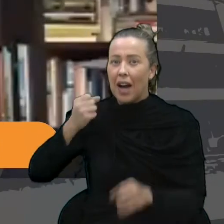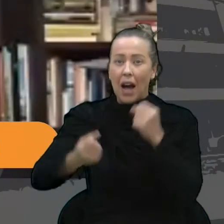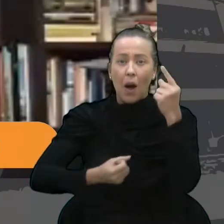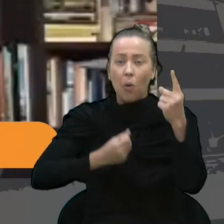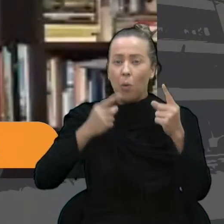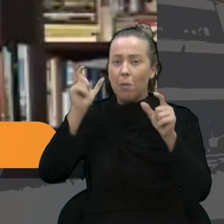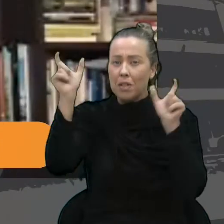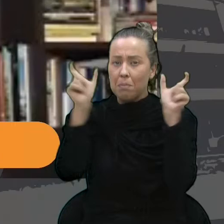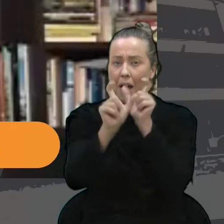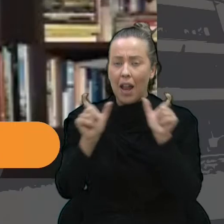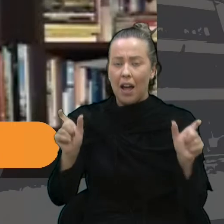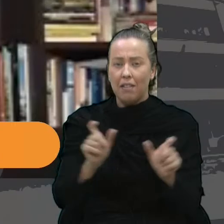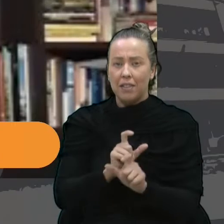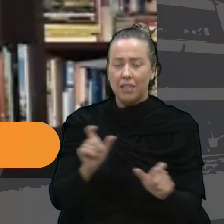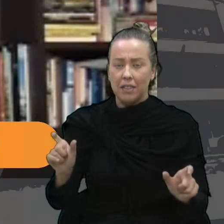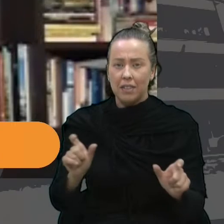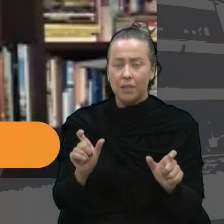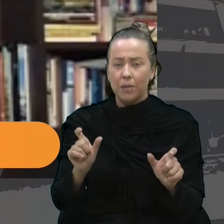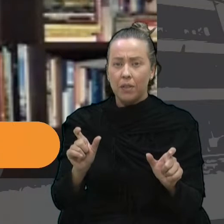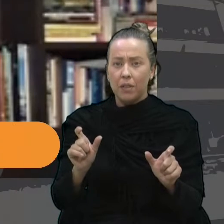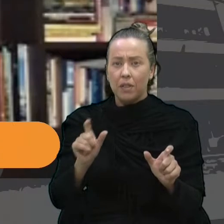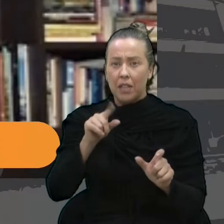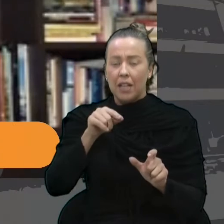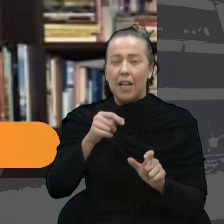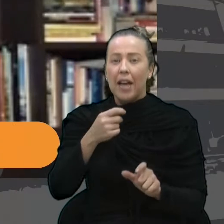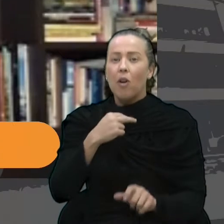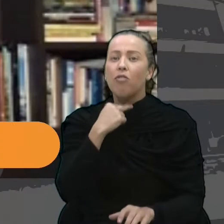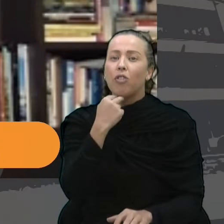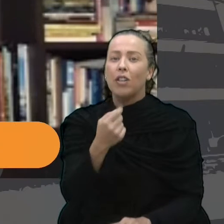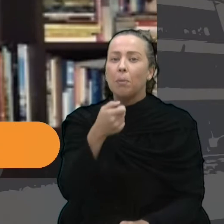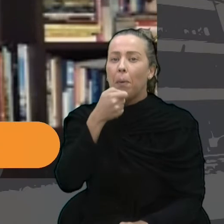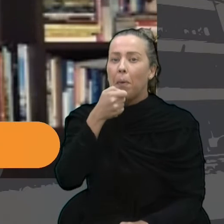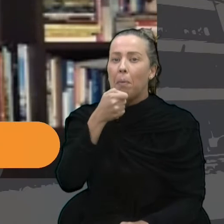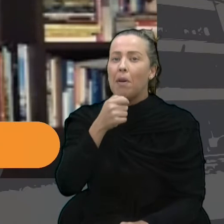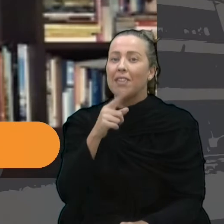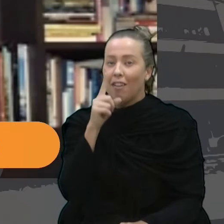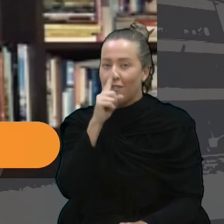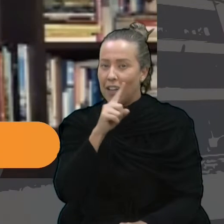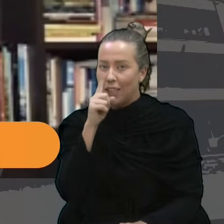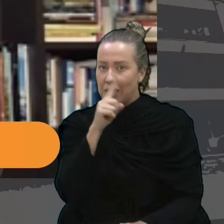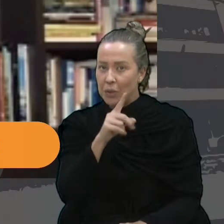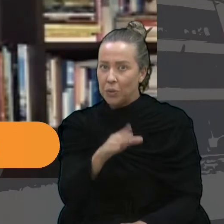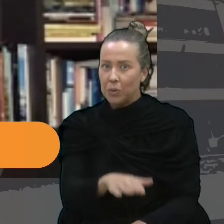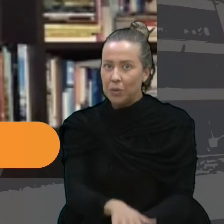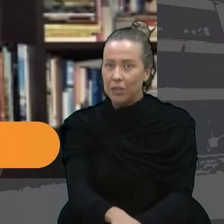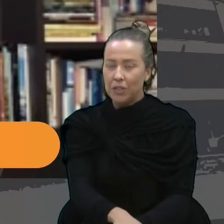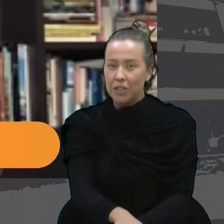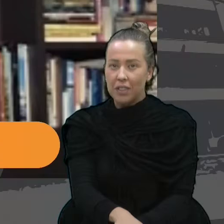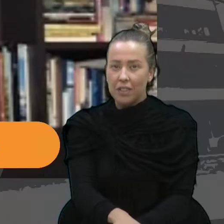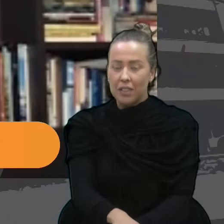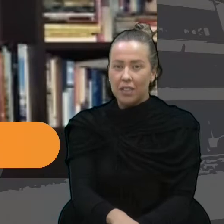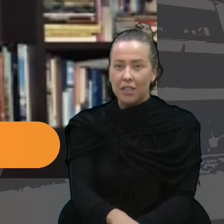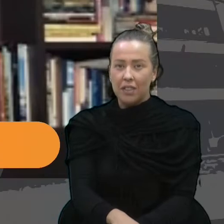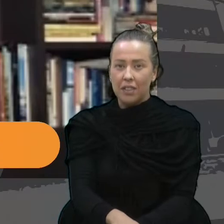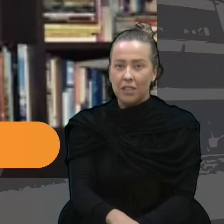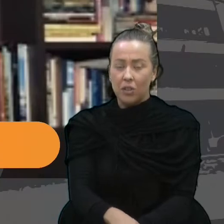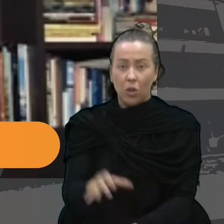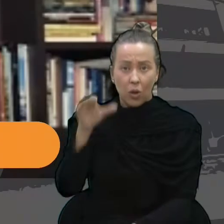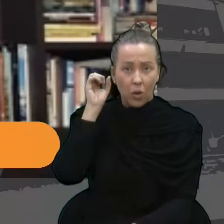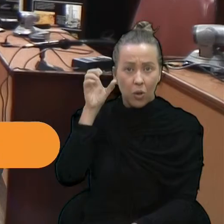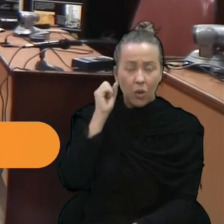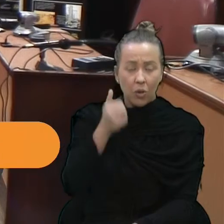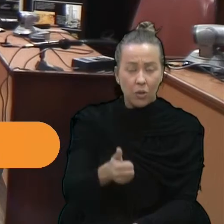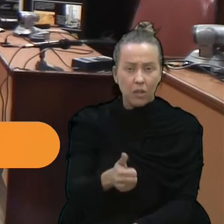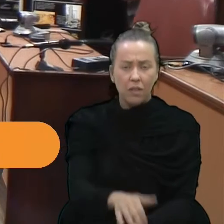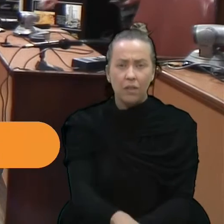Espera aí que a gente repete, espera aí. Acho que é o nosso microfone que estava falhando. Consegue me ouvir, Alexandre? Estou